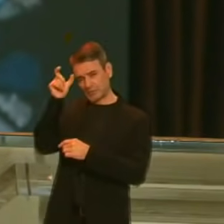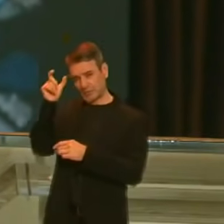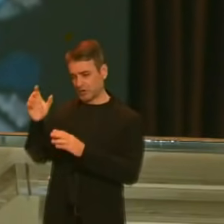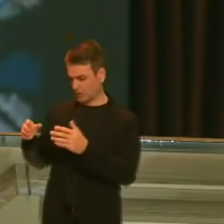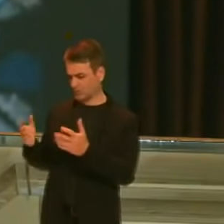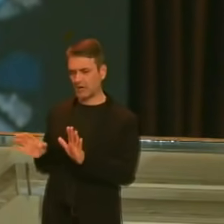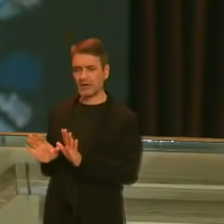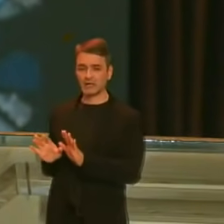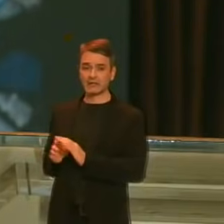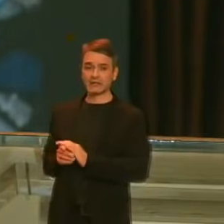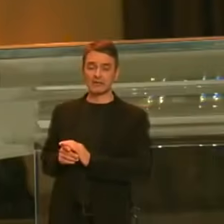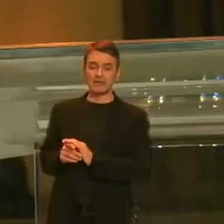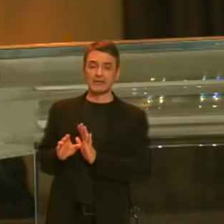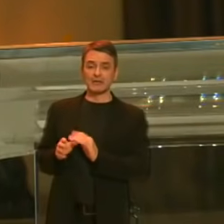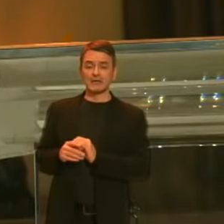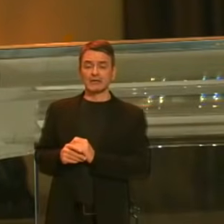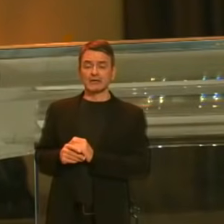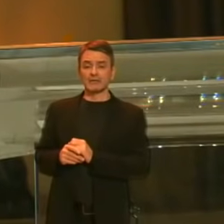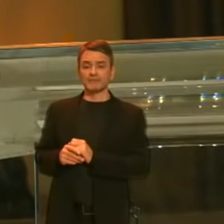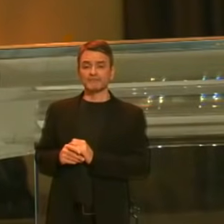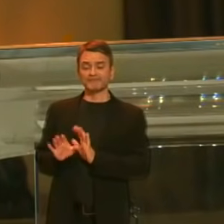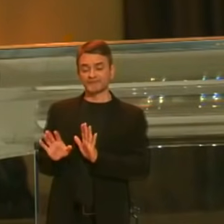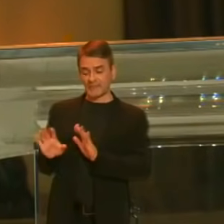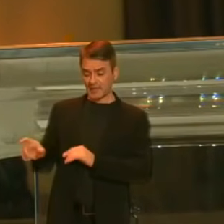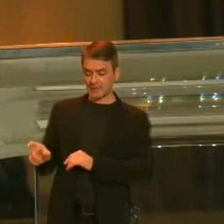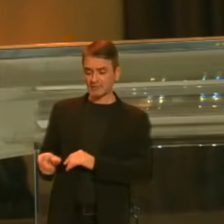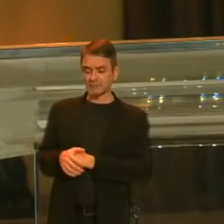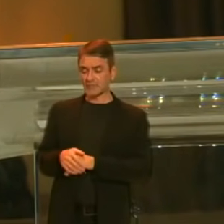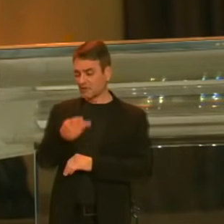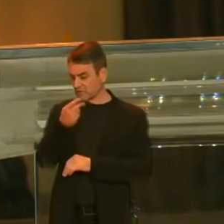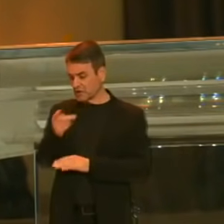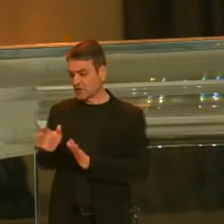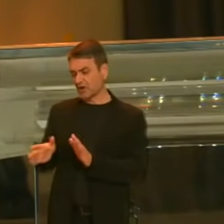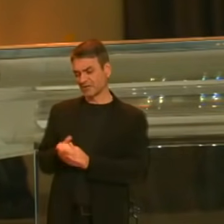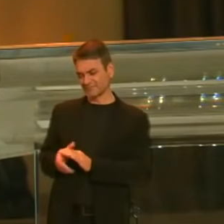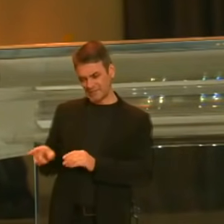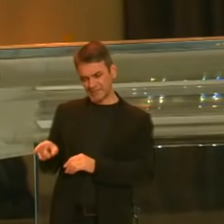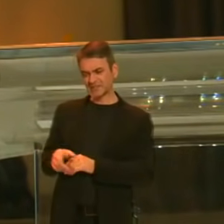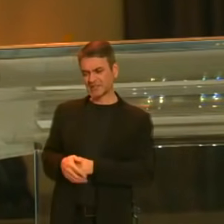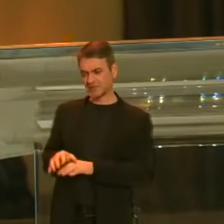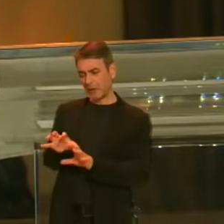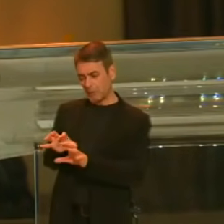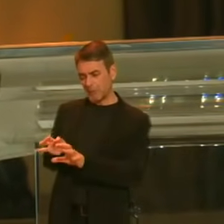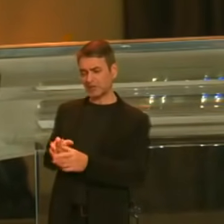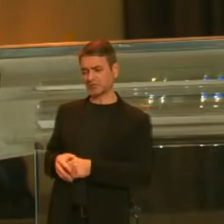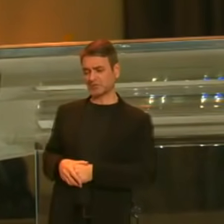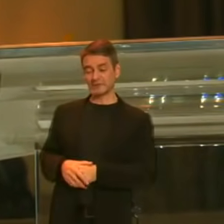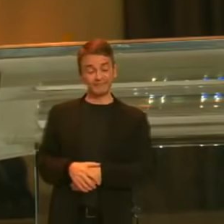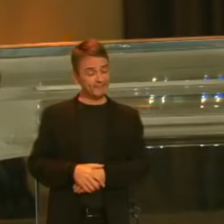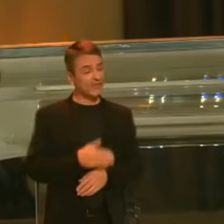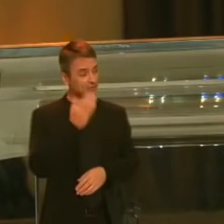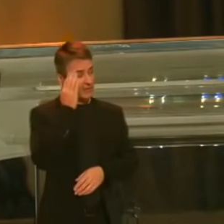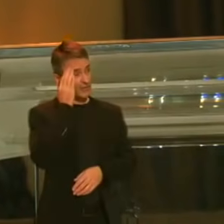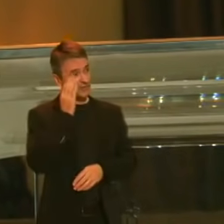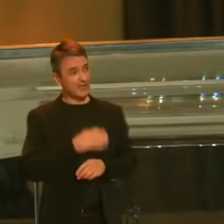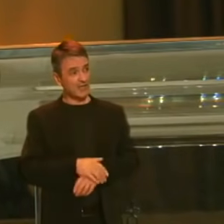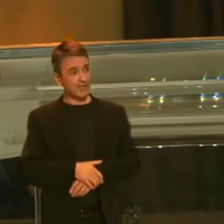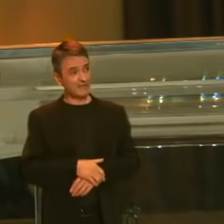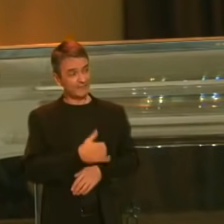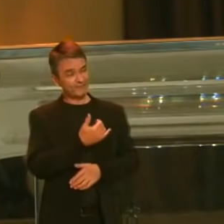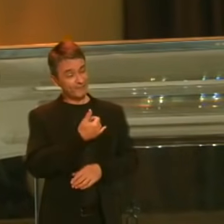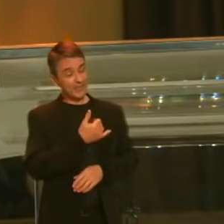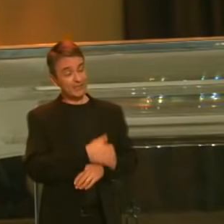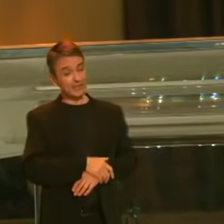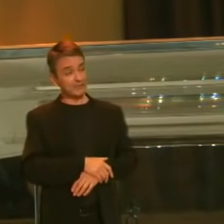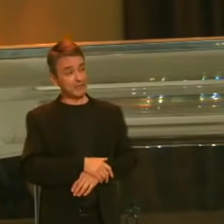E eu disse para ela: a senhora tem uma perturbação, a senhora sabe? Ela disse: eu sei, eu escuto as vozes deles.